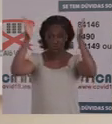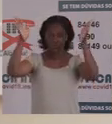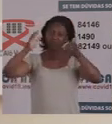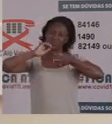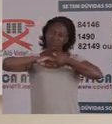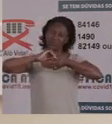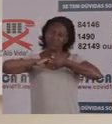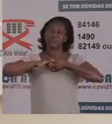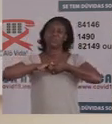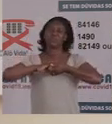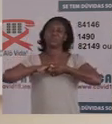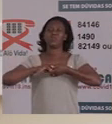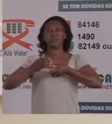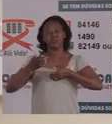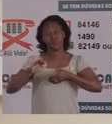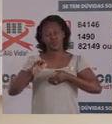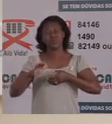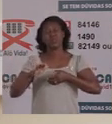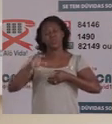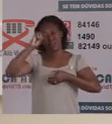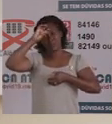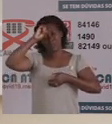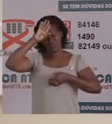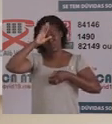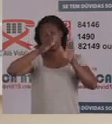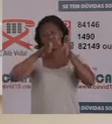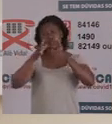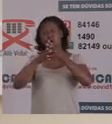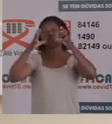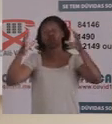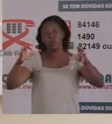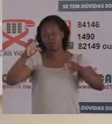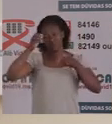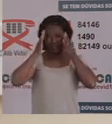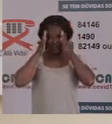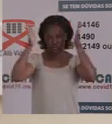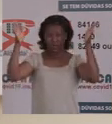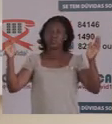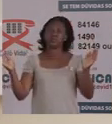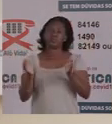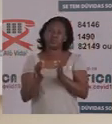muito menor que a população na África do Sul. Aqui nós vemos que Moçambique